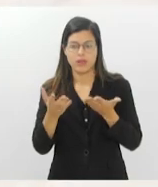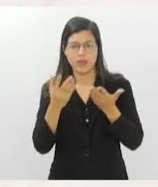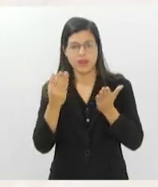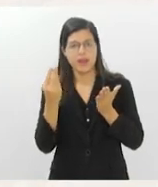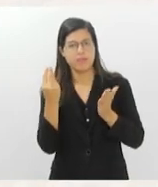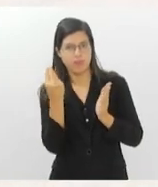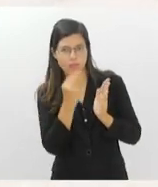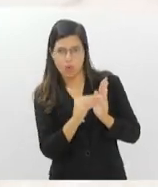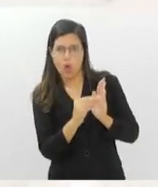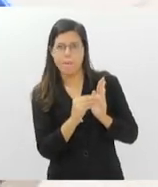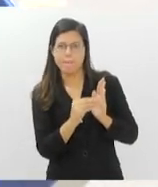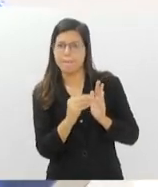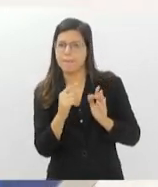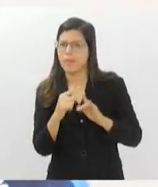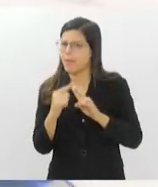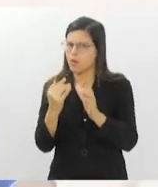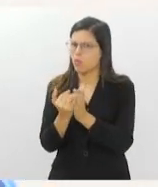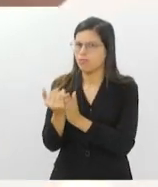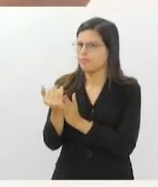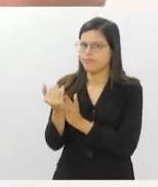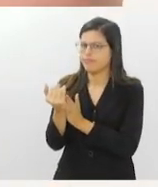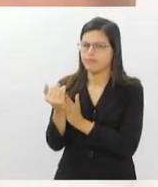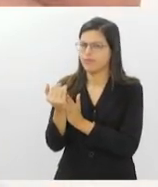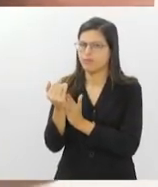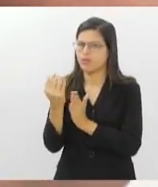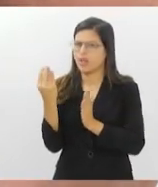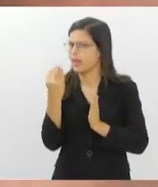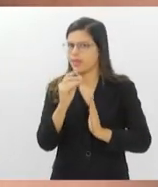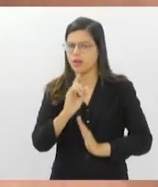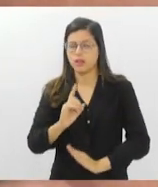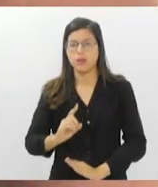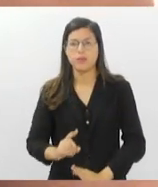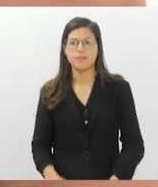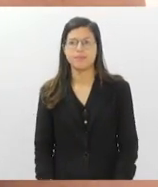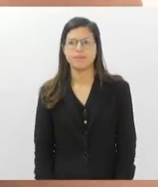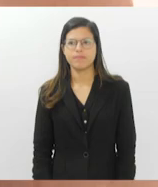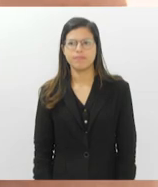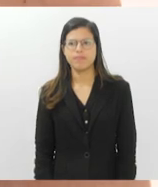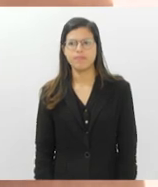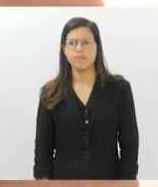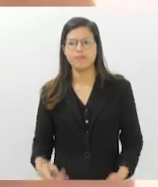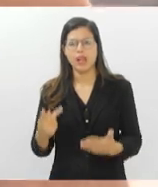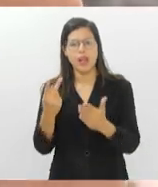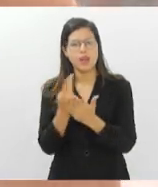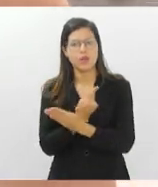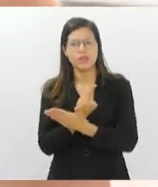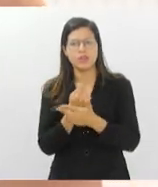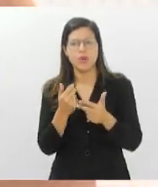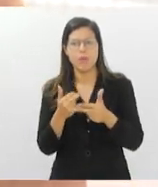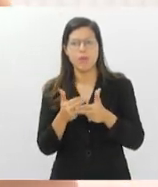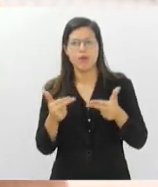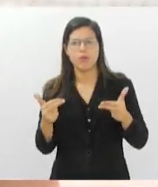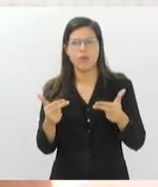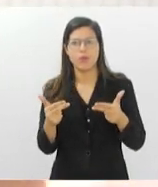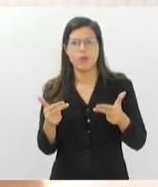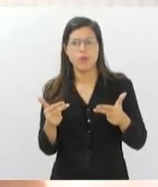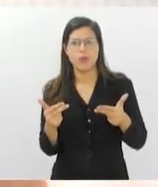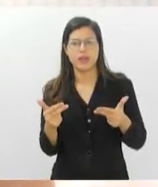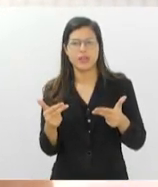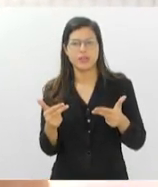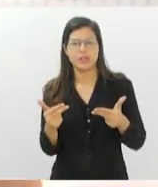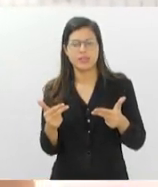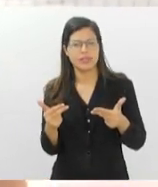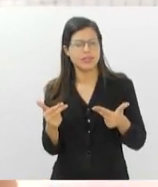mas inicialmente não entraria também. E aí aconteceu uma situação que foi, assim, me